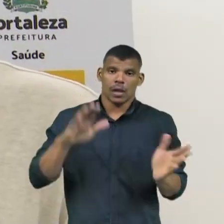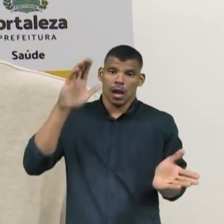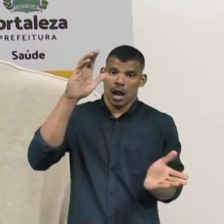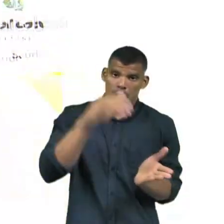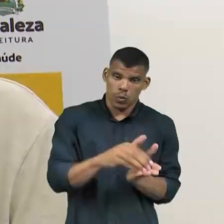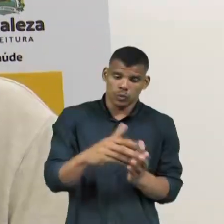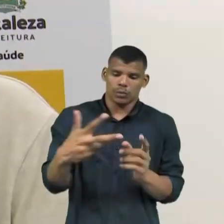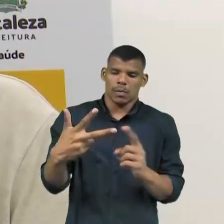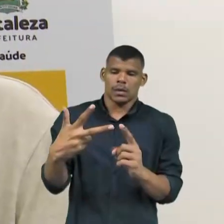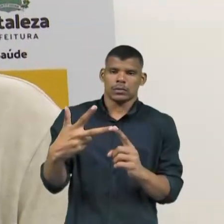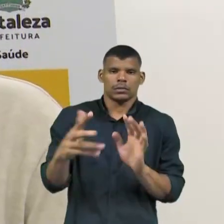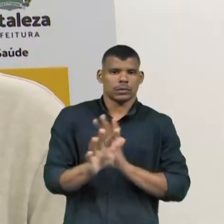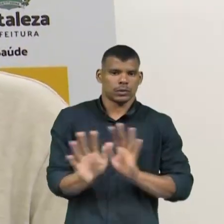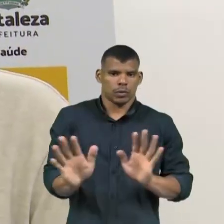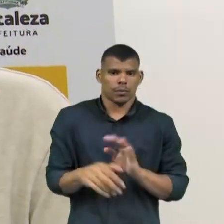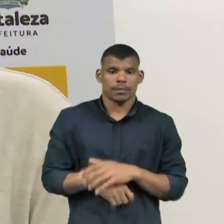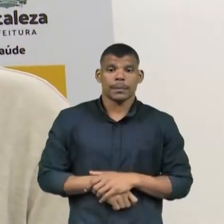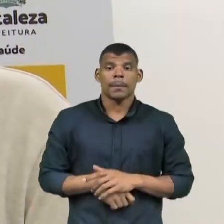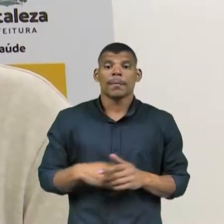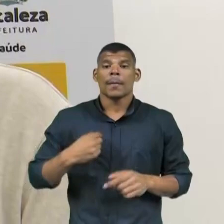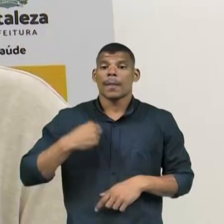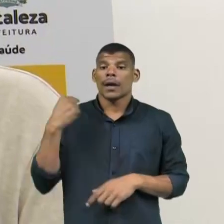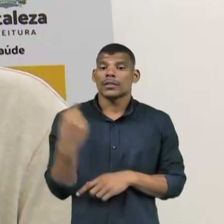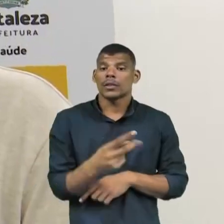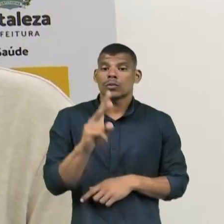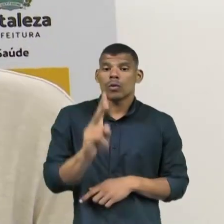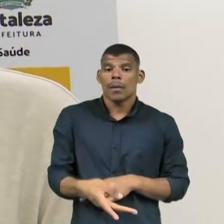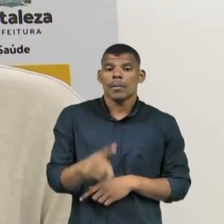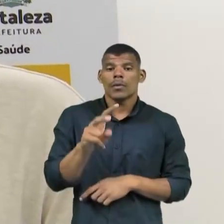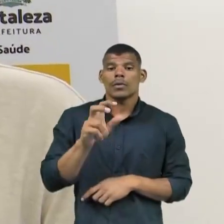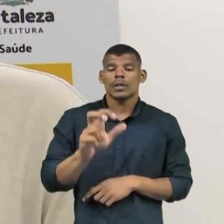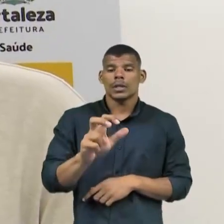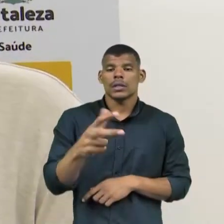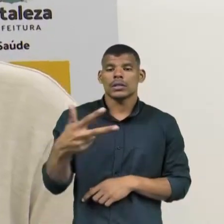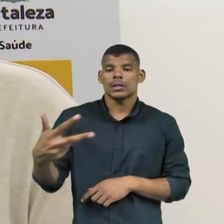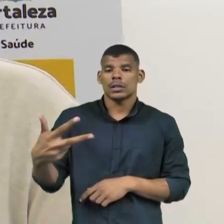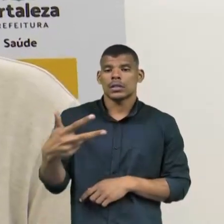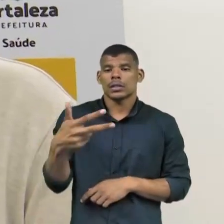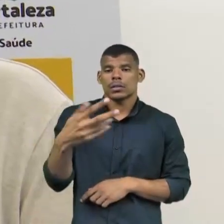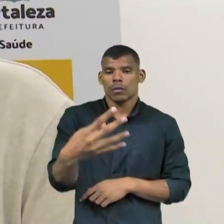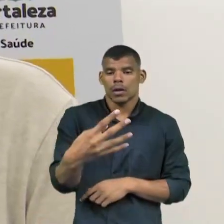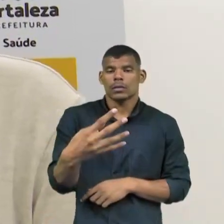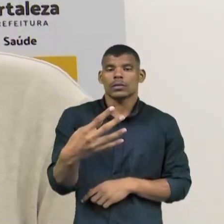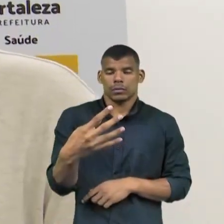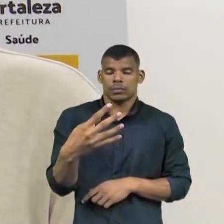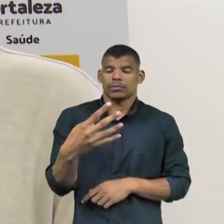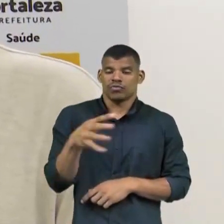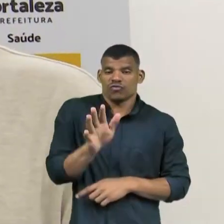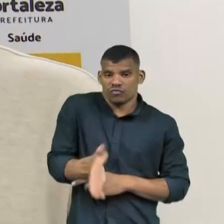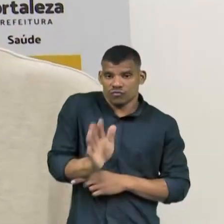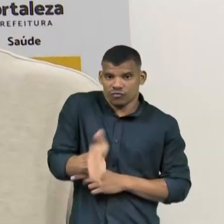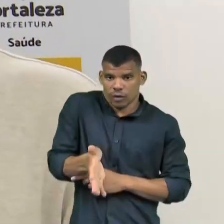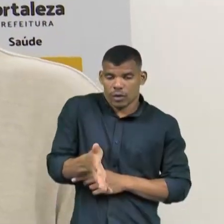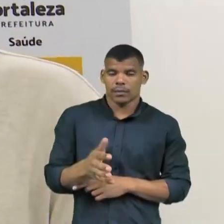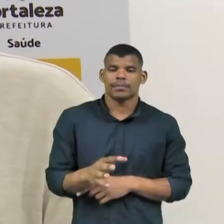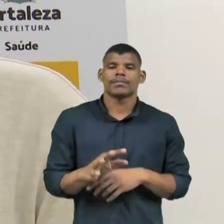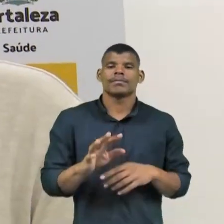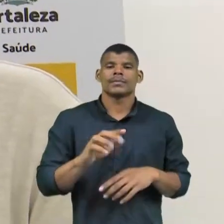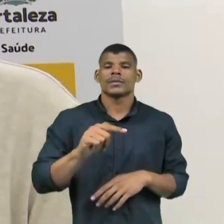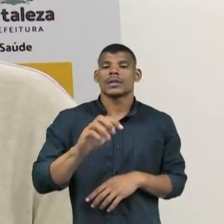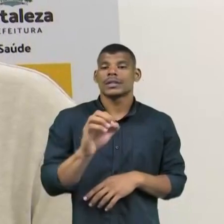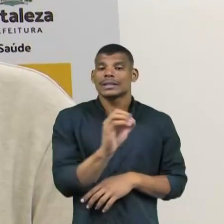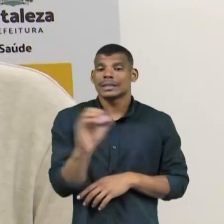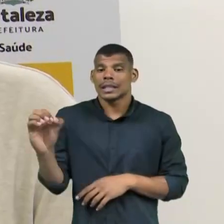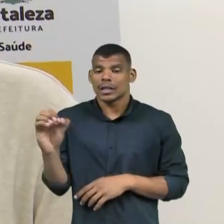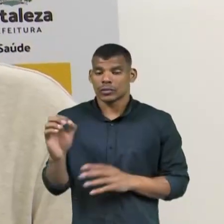vacina Pfizer-BioNTech. A gente teve 2.534 crianças que inicialmente tomaram a primeira dose, dessas, 700 já se